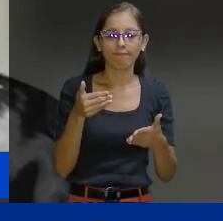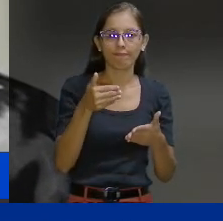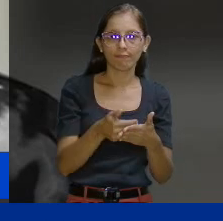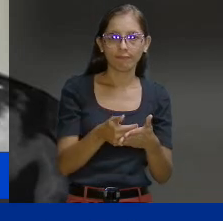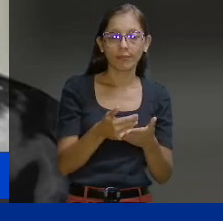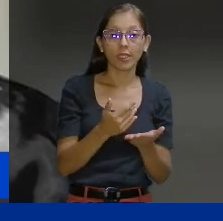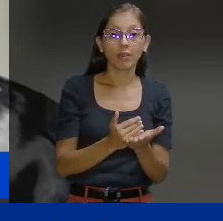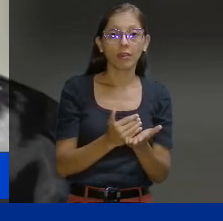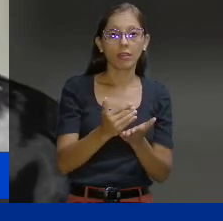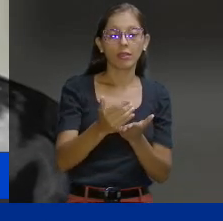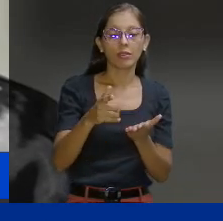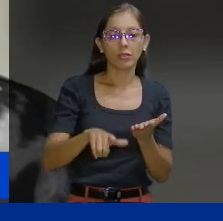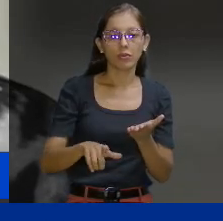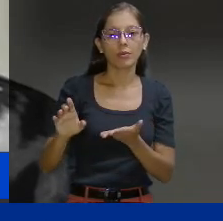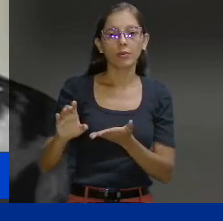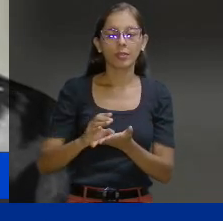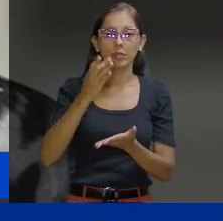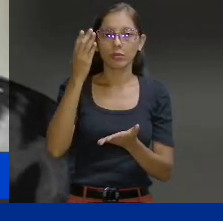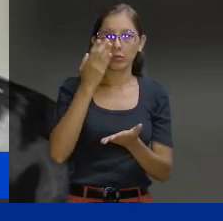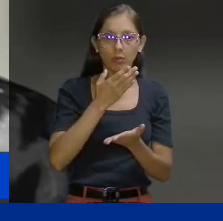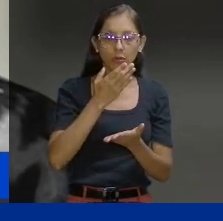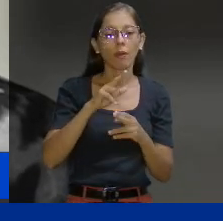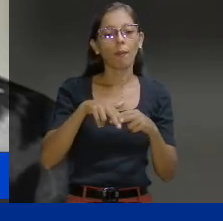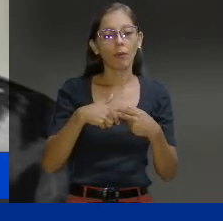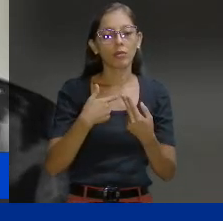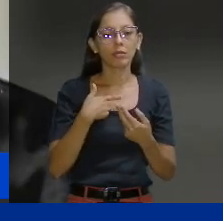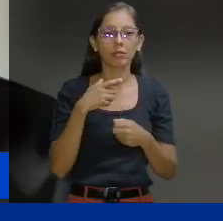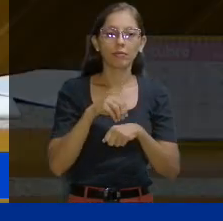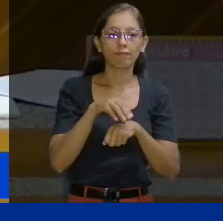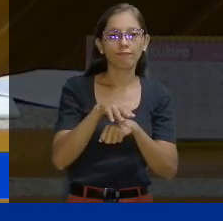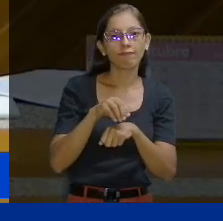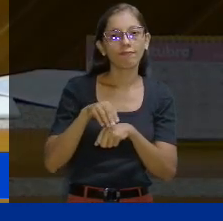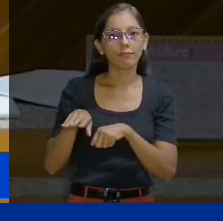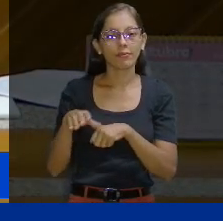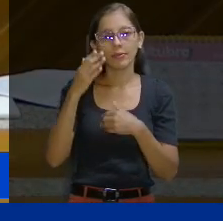contas, me pareceu oportuno fazê-lo. Muito obrigado.